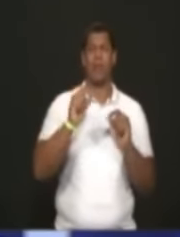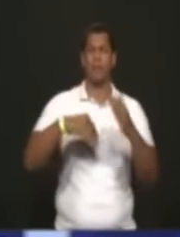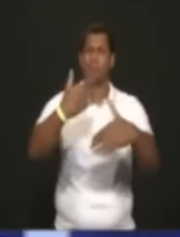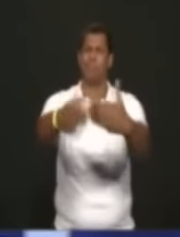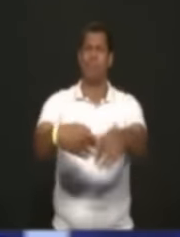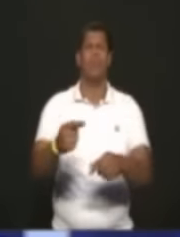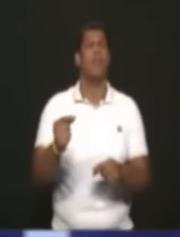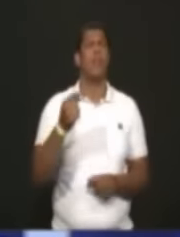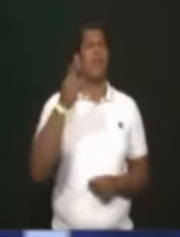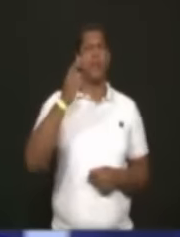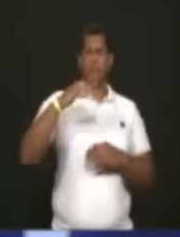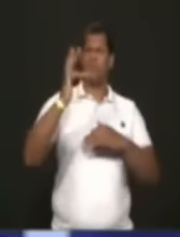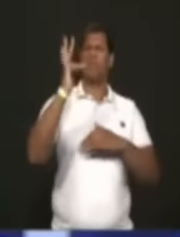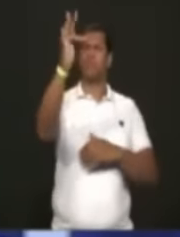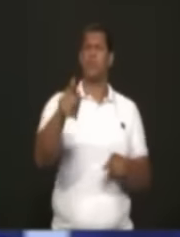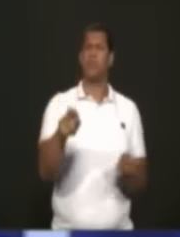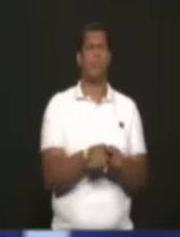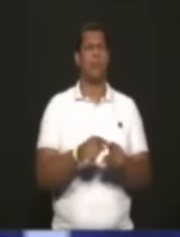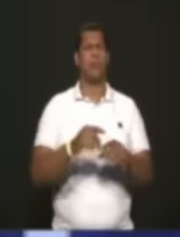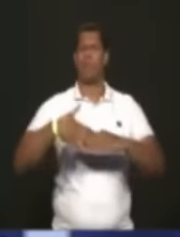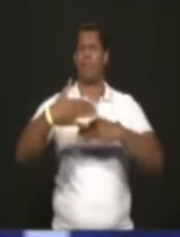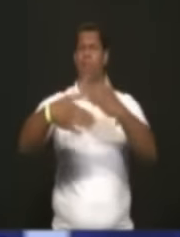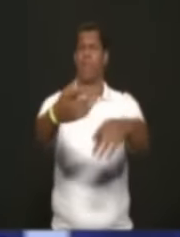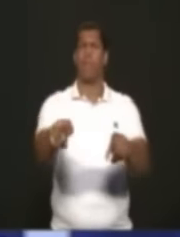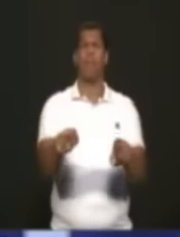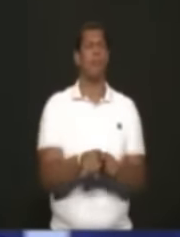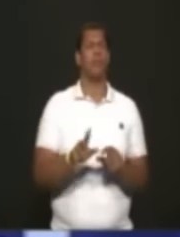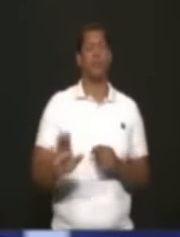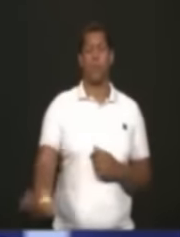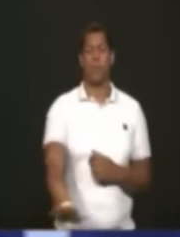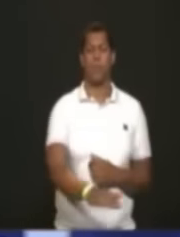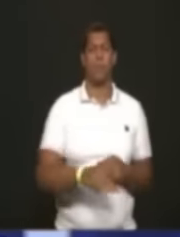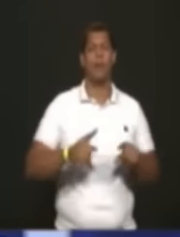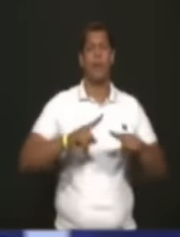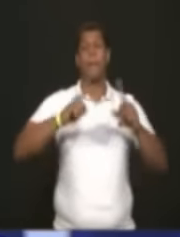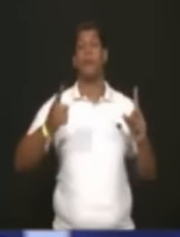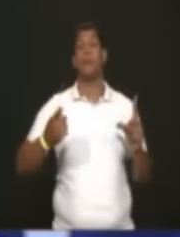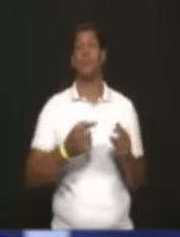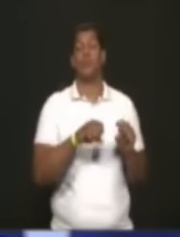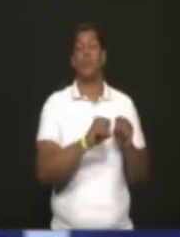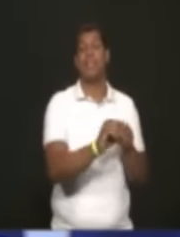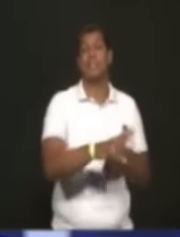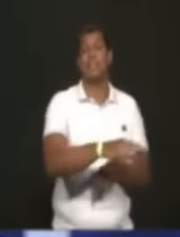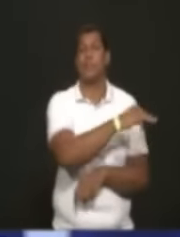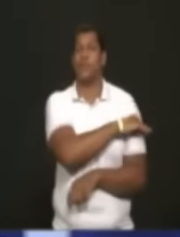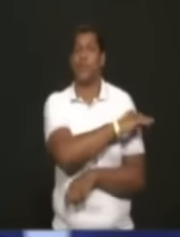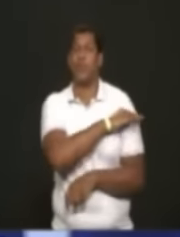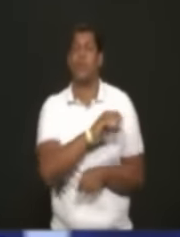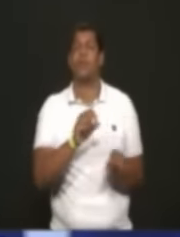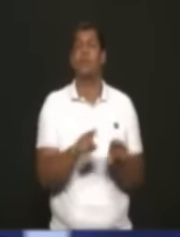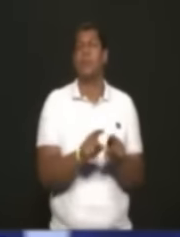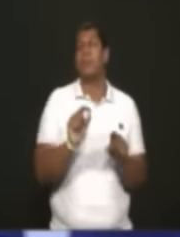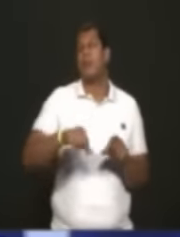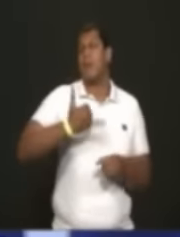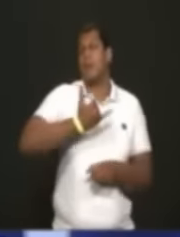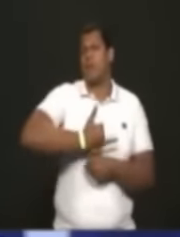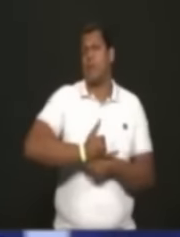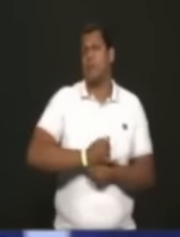que a gente tem que estender isso não só para as creches, mas também para o ensino fundamental. Porque é provado aqui na capital